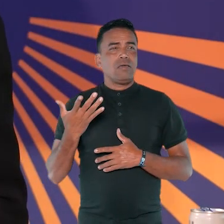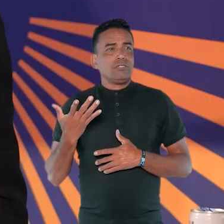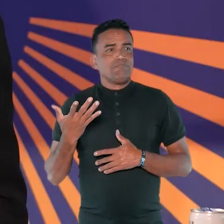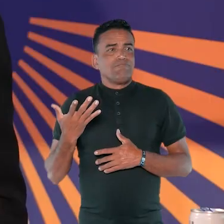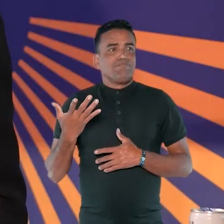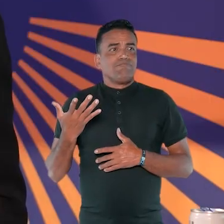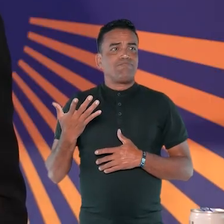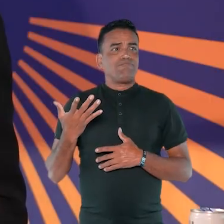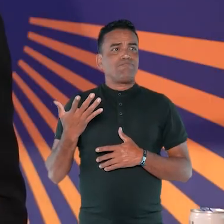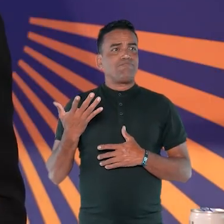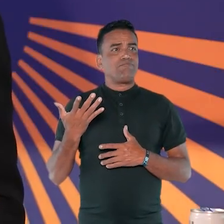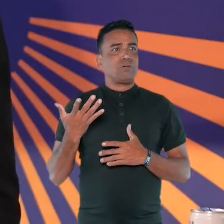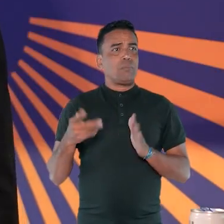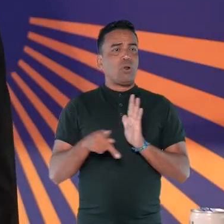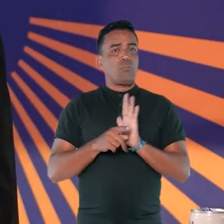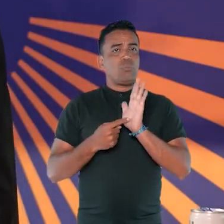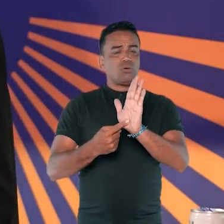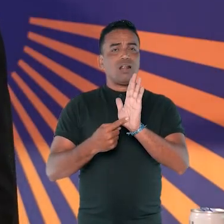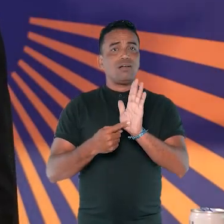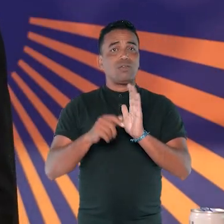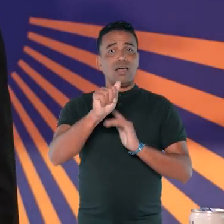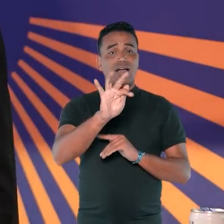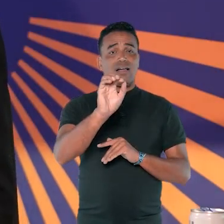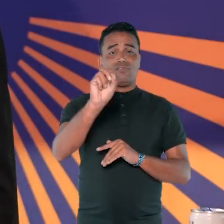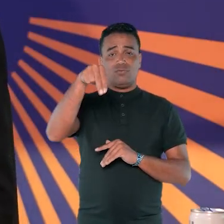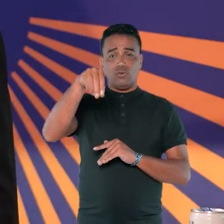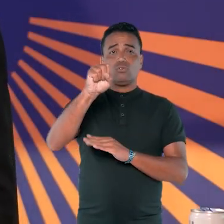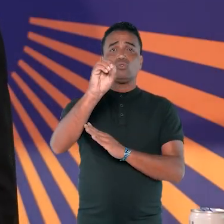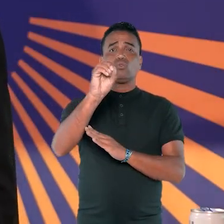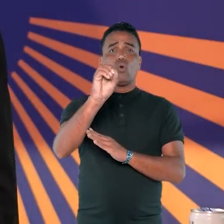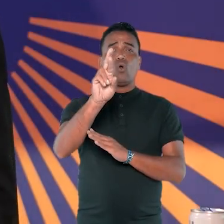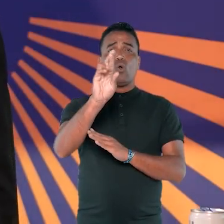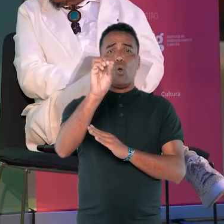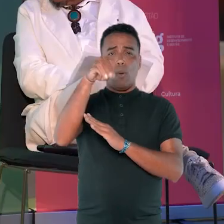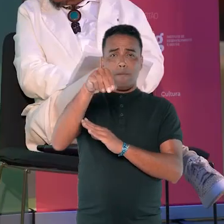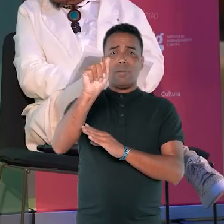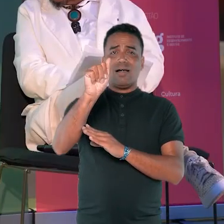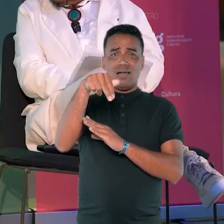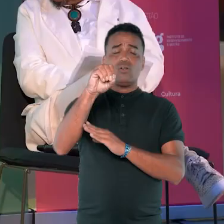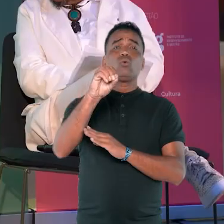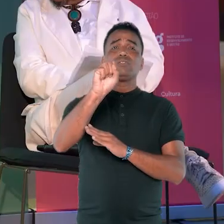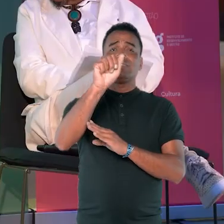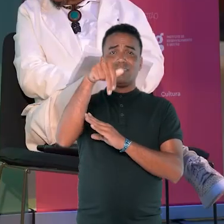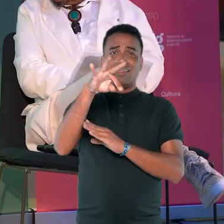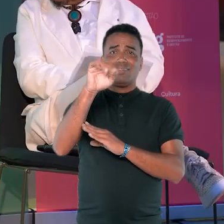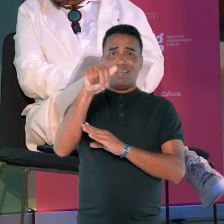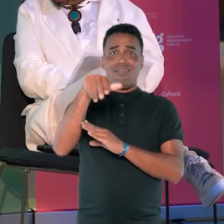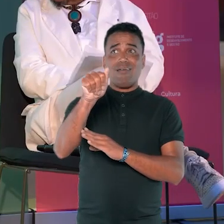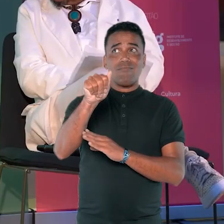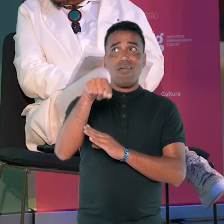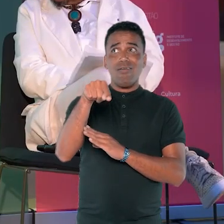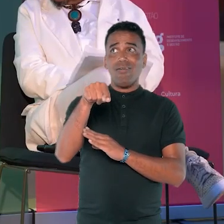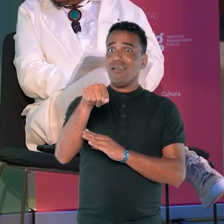neste caso, mencionado que Afonso Romano Santana era o poeta do seu tempo. E depois, me parece